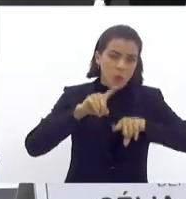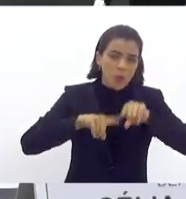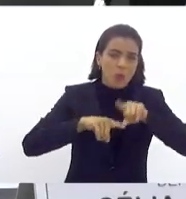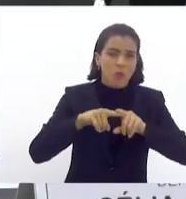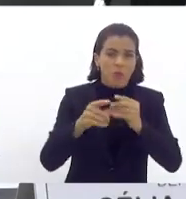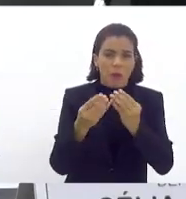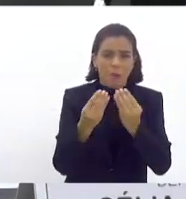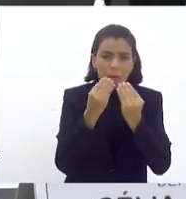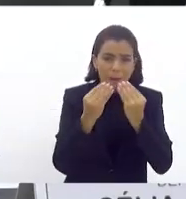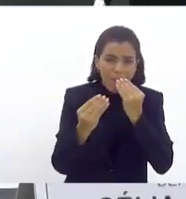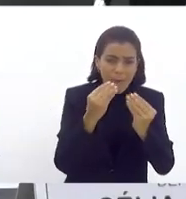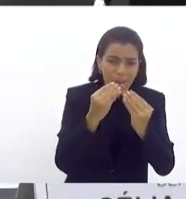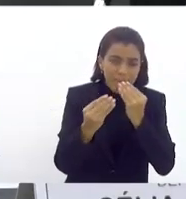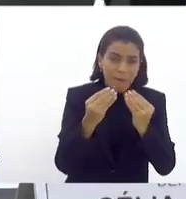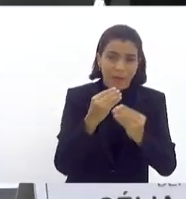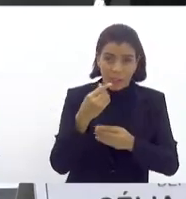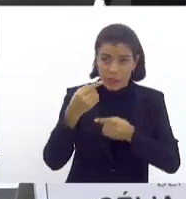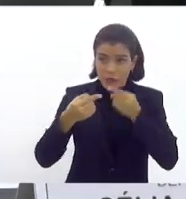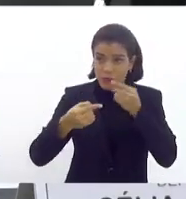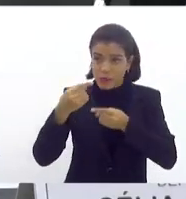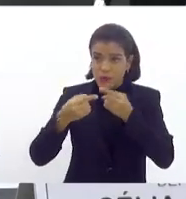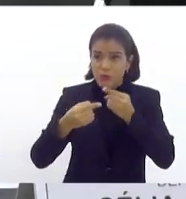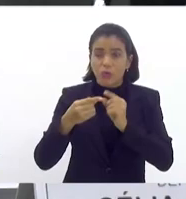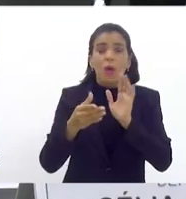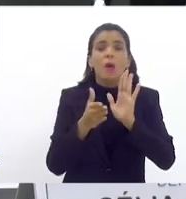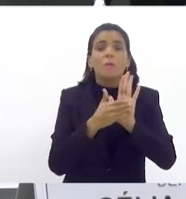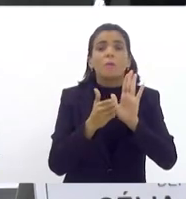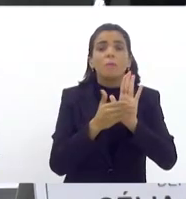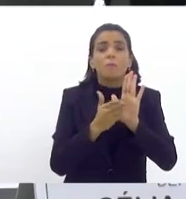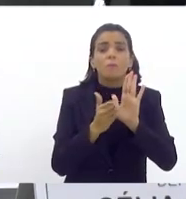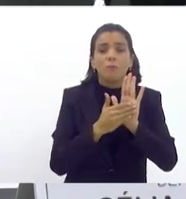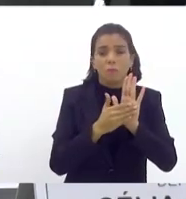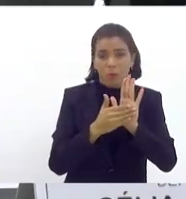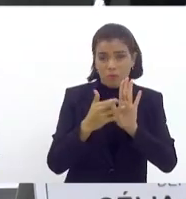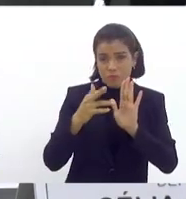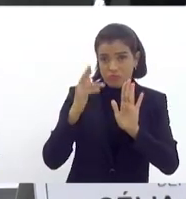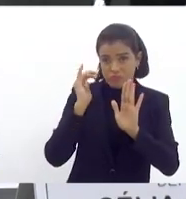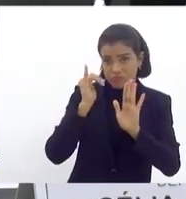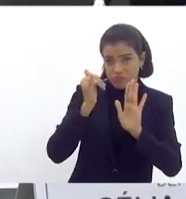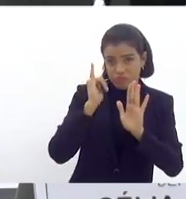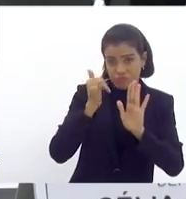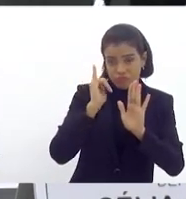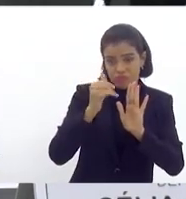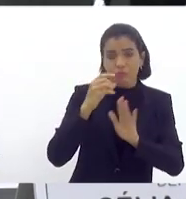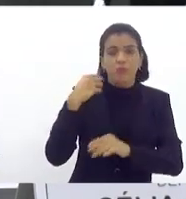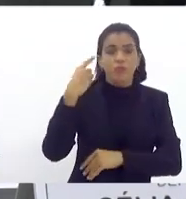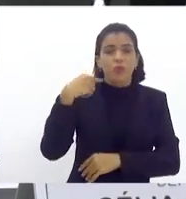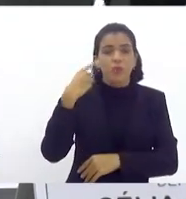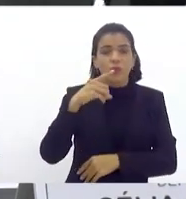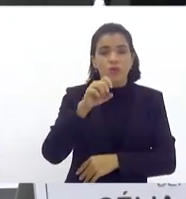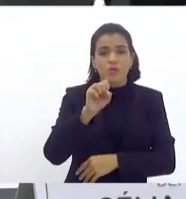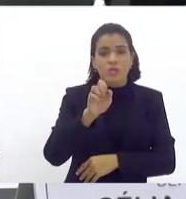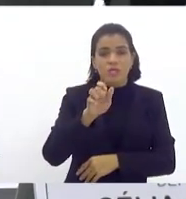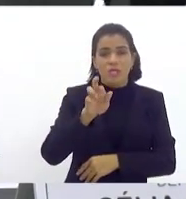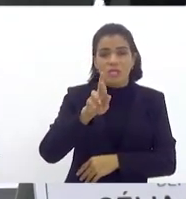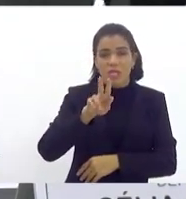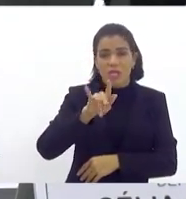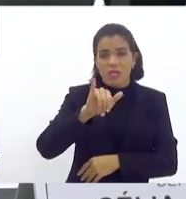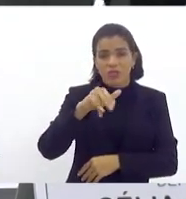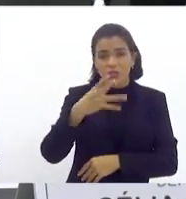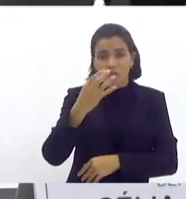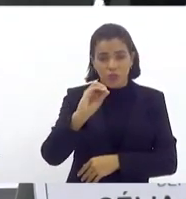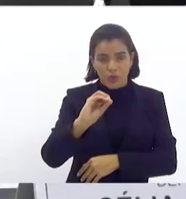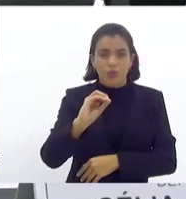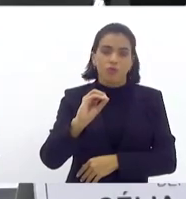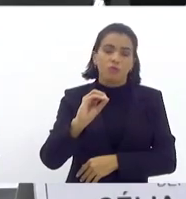quer discutir, presidente? Vai discutir, deputado Mim. Uma proposta para o relator, doutor Serginho, já que teve essa lucidez no carro vindo para